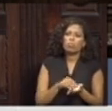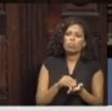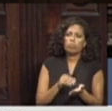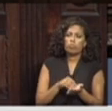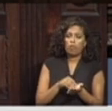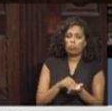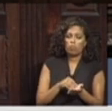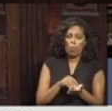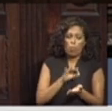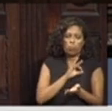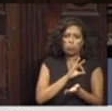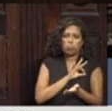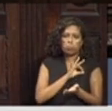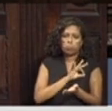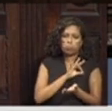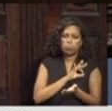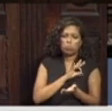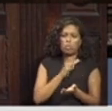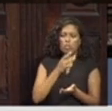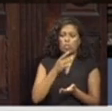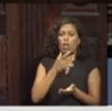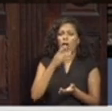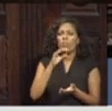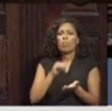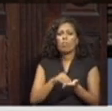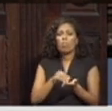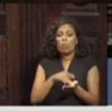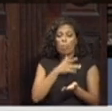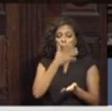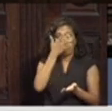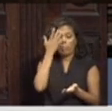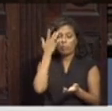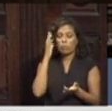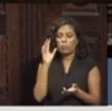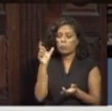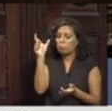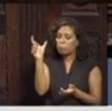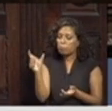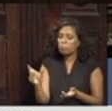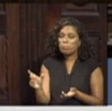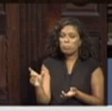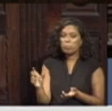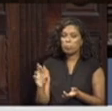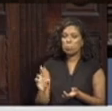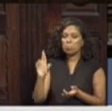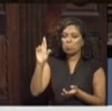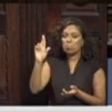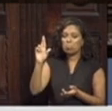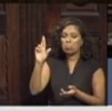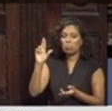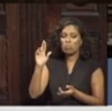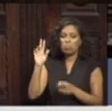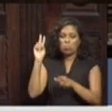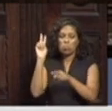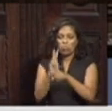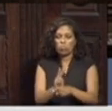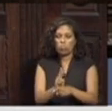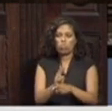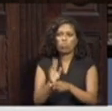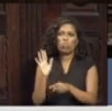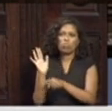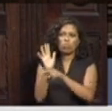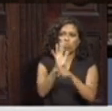cidade e da região metropolitana, com perda de vidas quase que diárias, de adolescentes, de crianças, de inocentes,